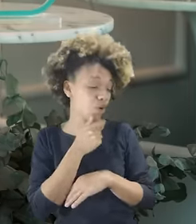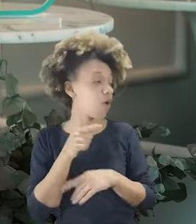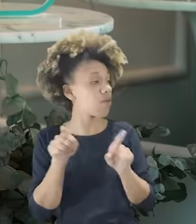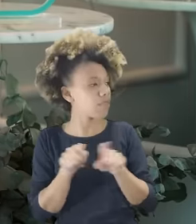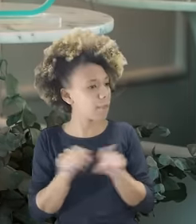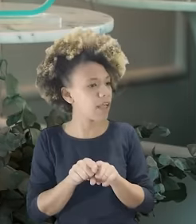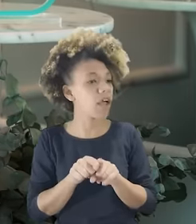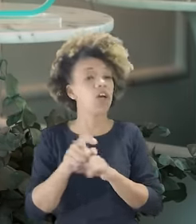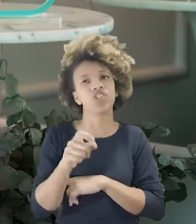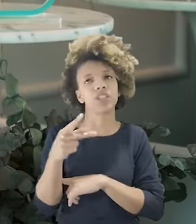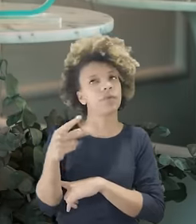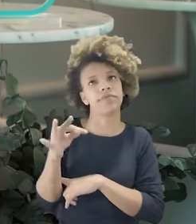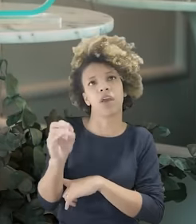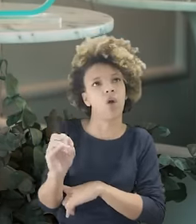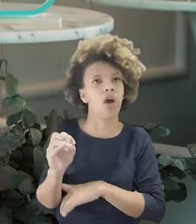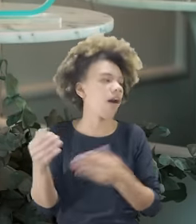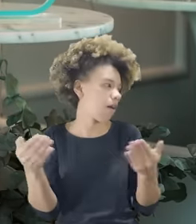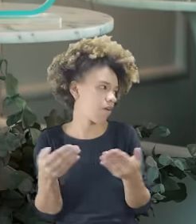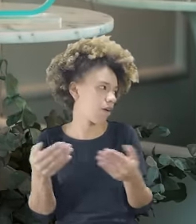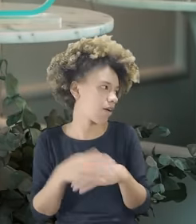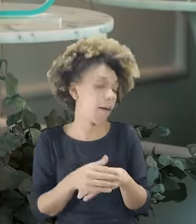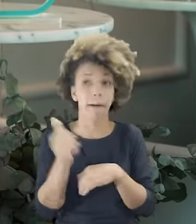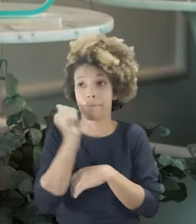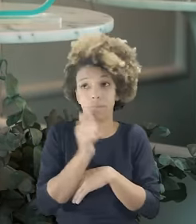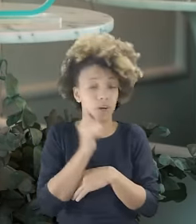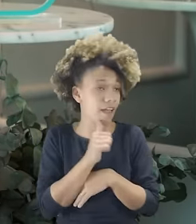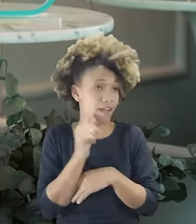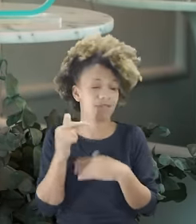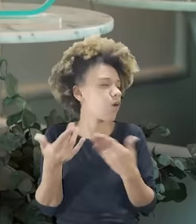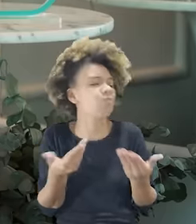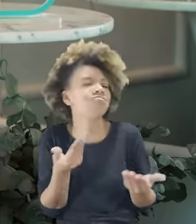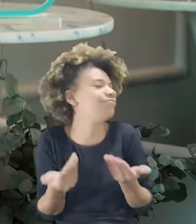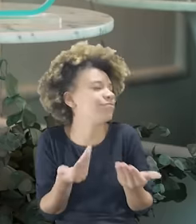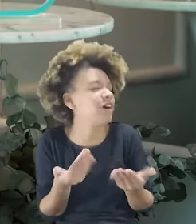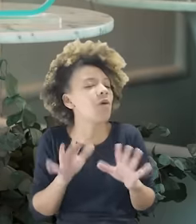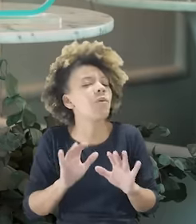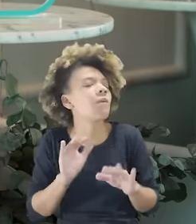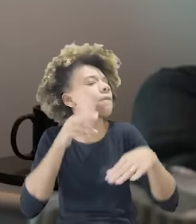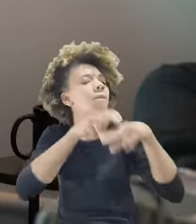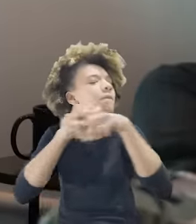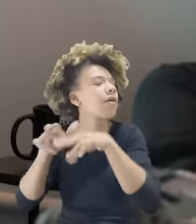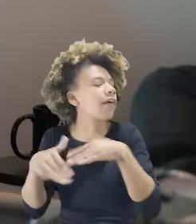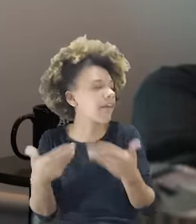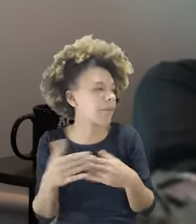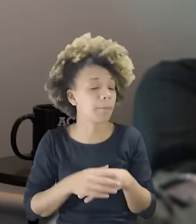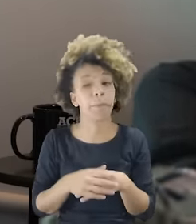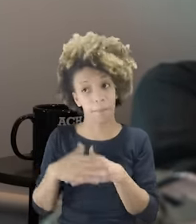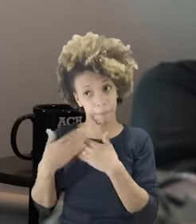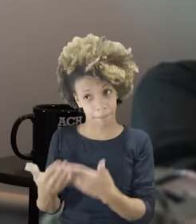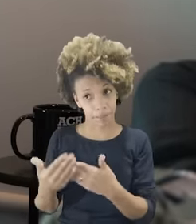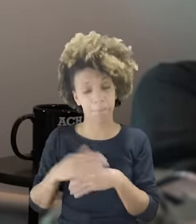stand upto o público era xpto e agora é um bando de mulheres é o que que é teu público aí a